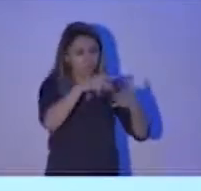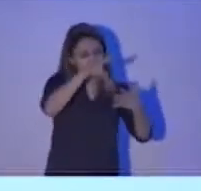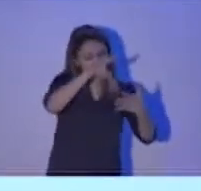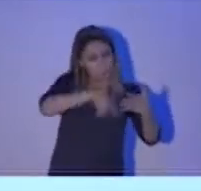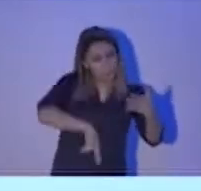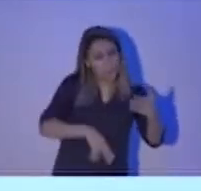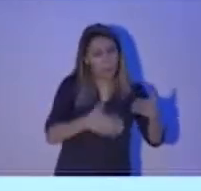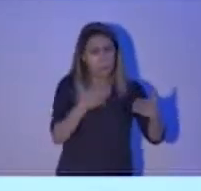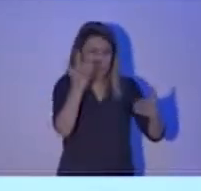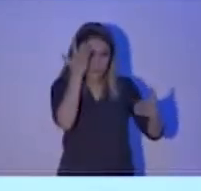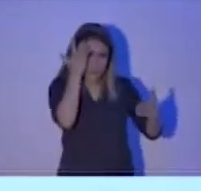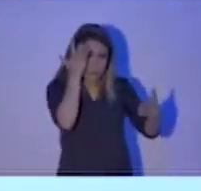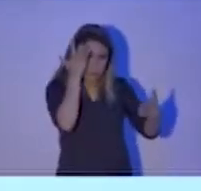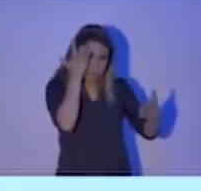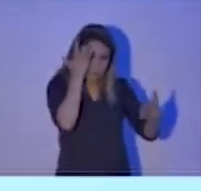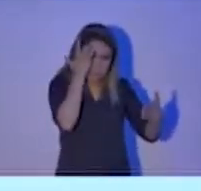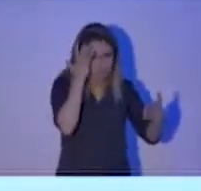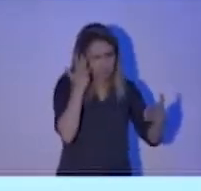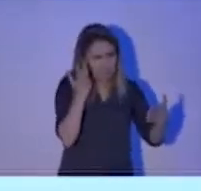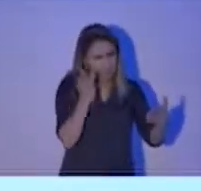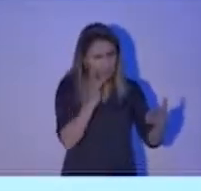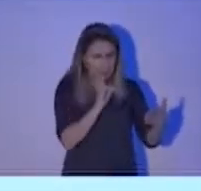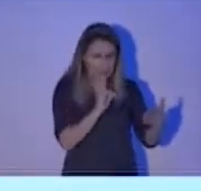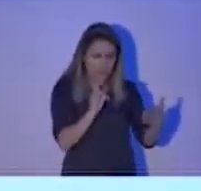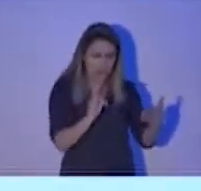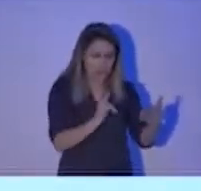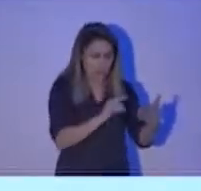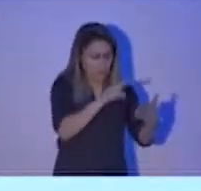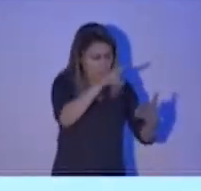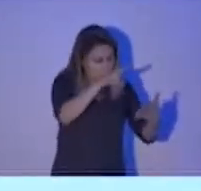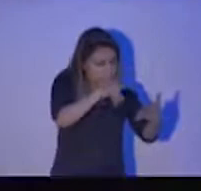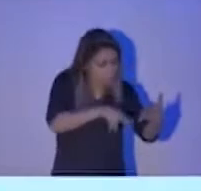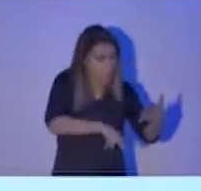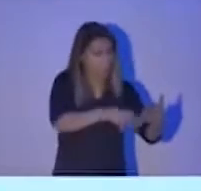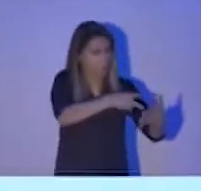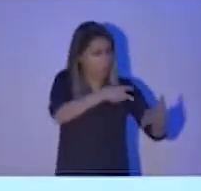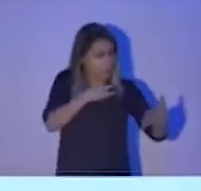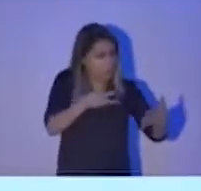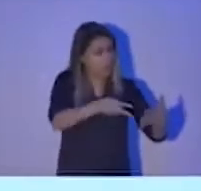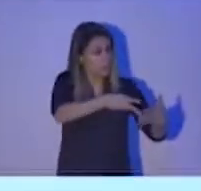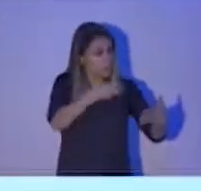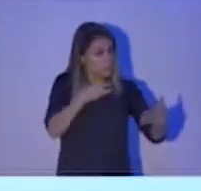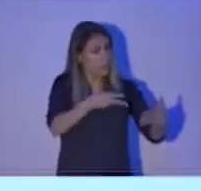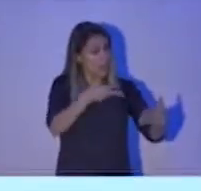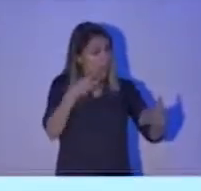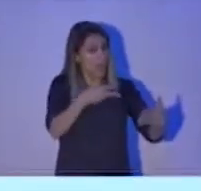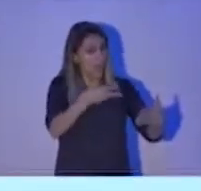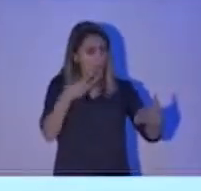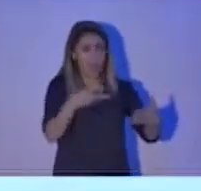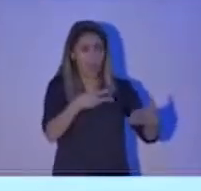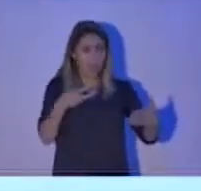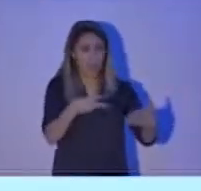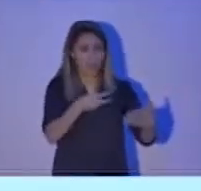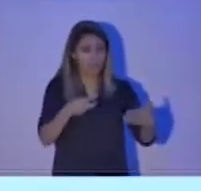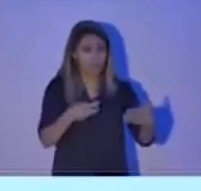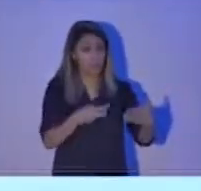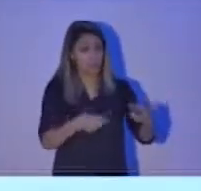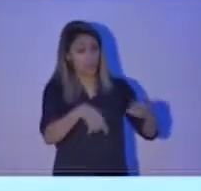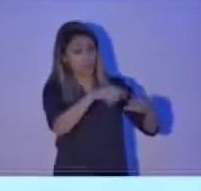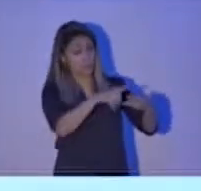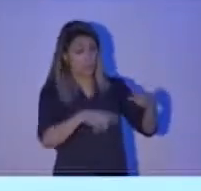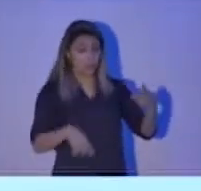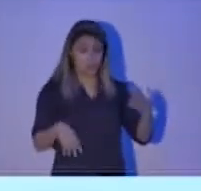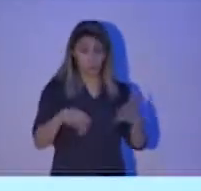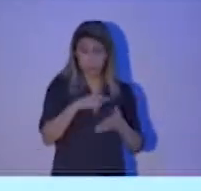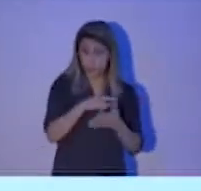fácil, depois a gente vai lendo o segundo documento, o terceiro documento, e diz assim, Esses documentos, eles precisam, e